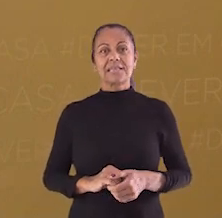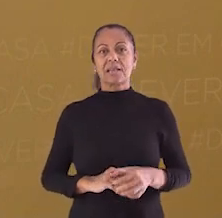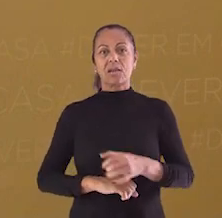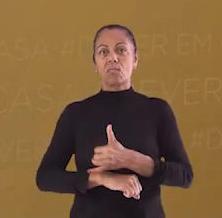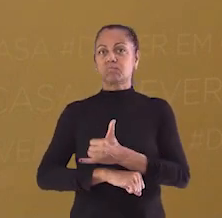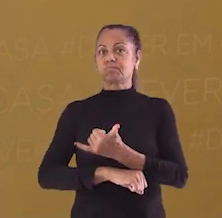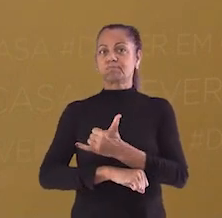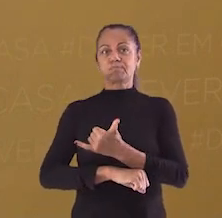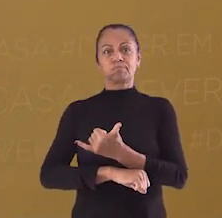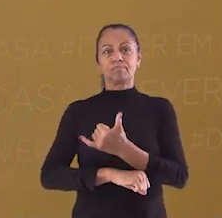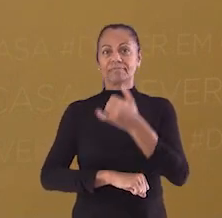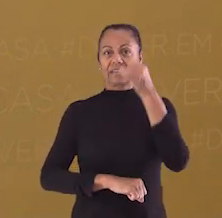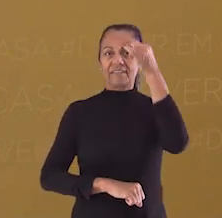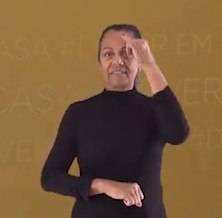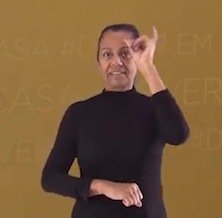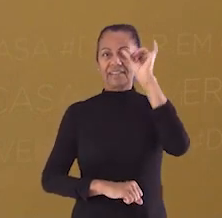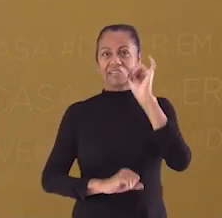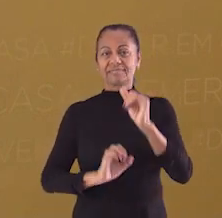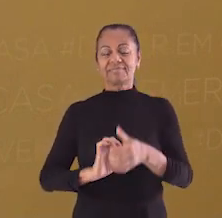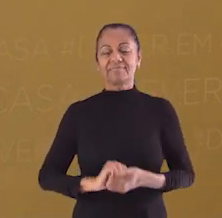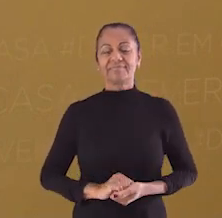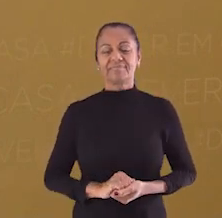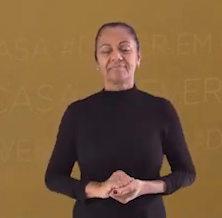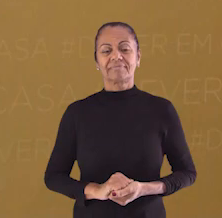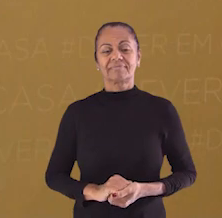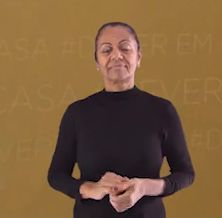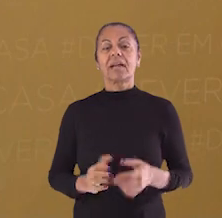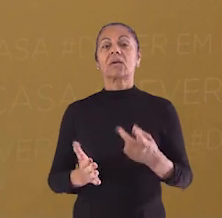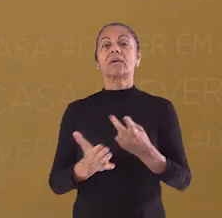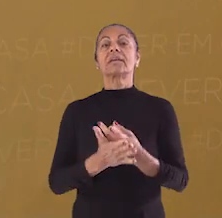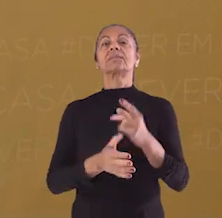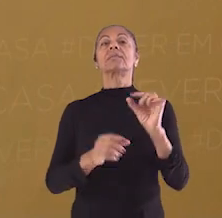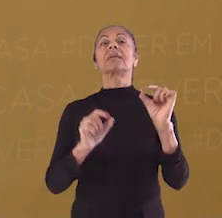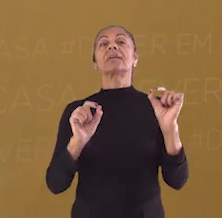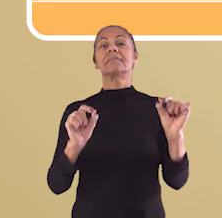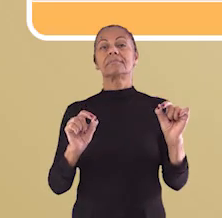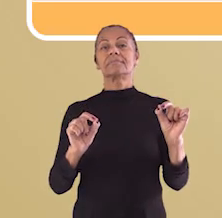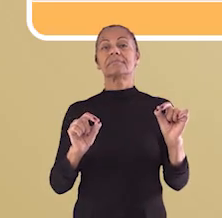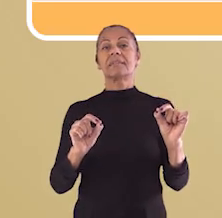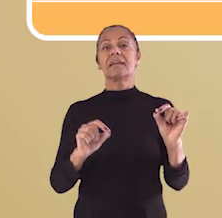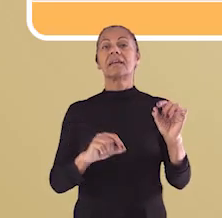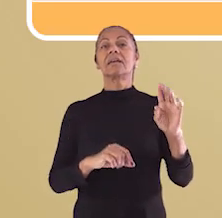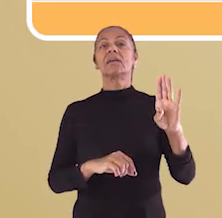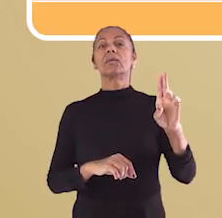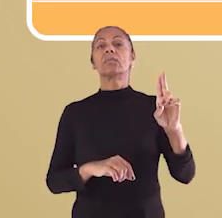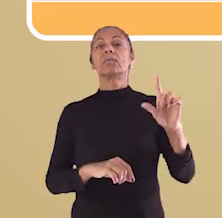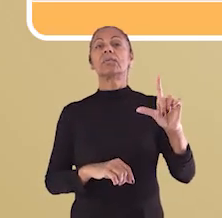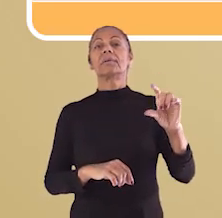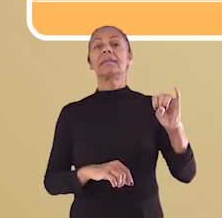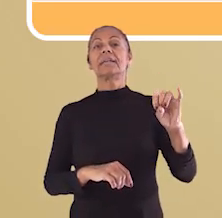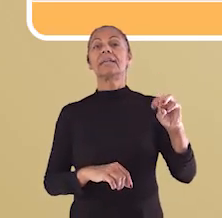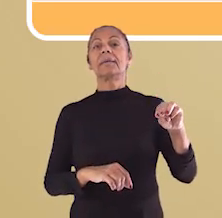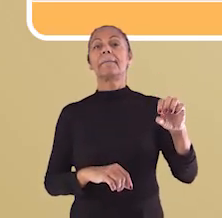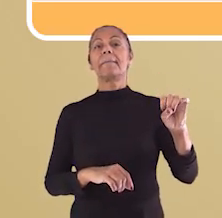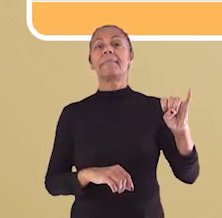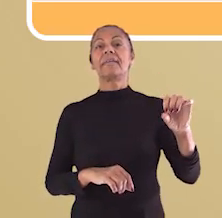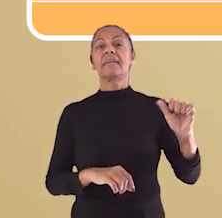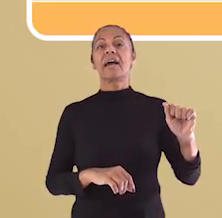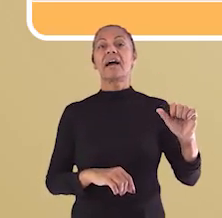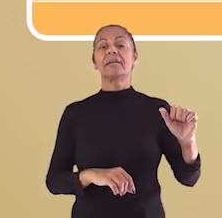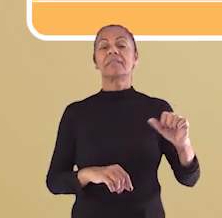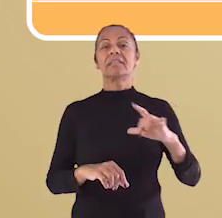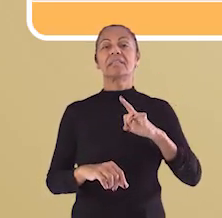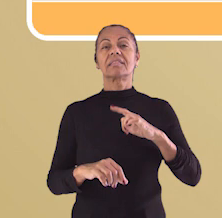de comer, para elas não ganharem o peso por causa desses alimentos. E o que acontece em decorrência disso? Quem sofre de bulimia